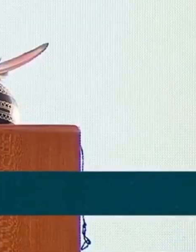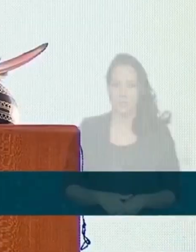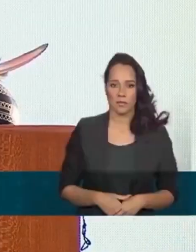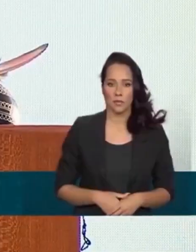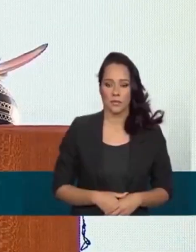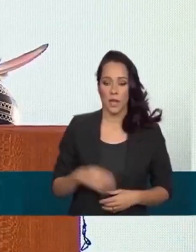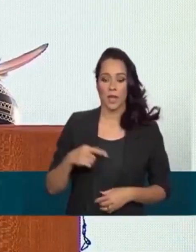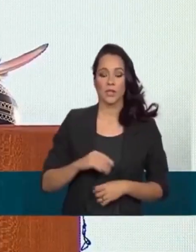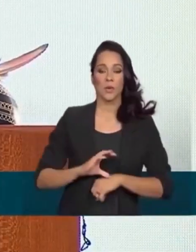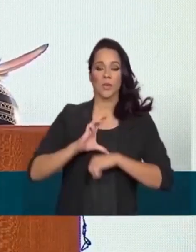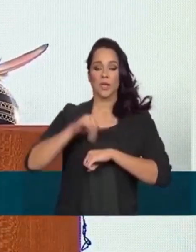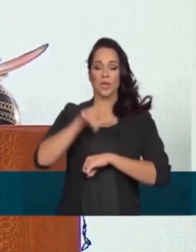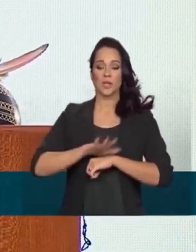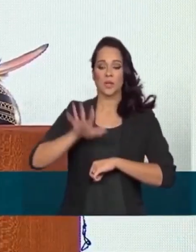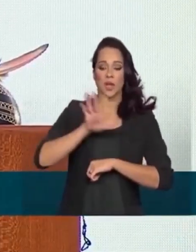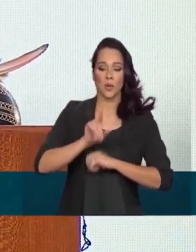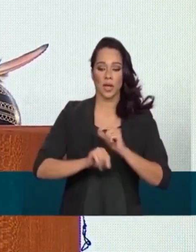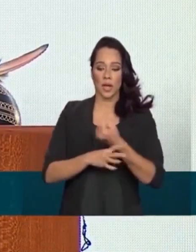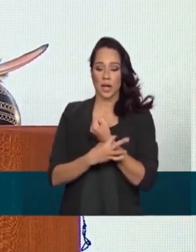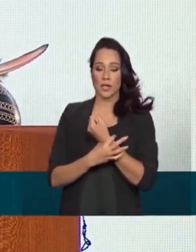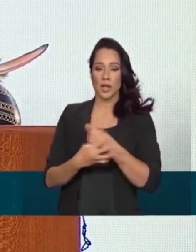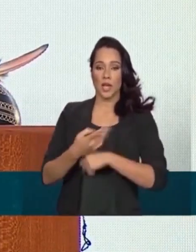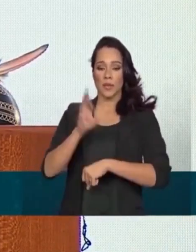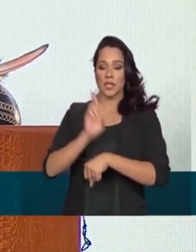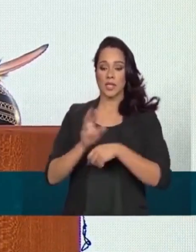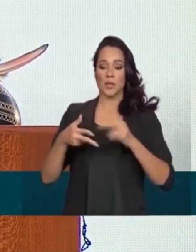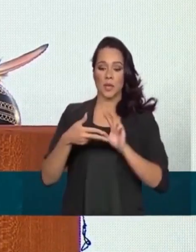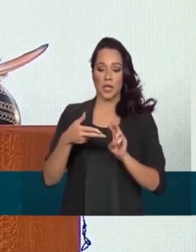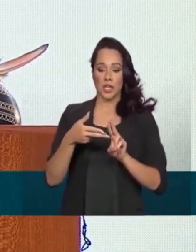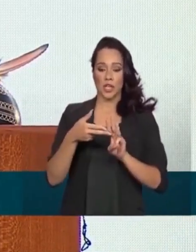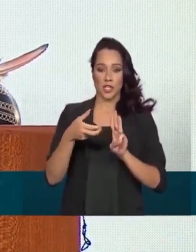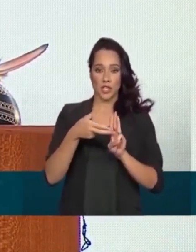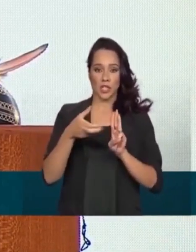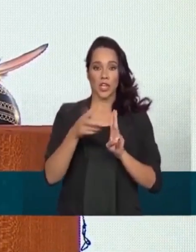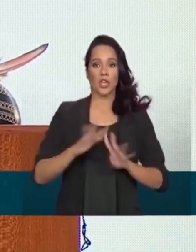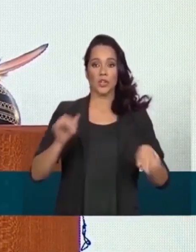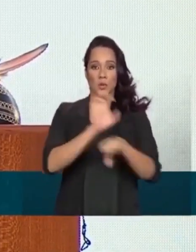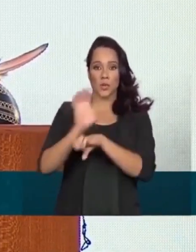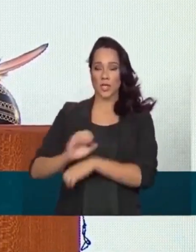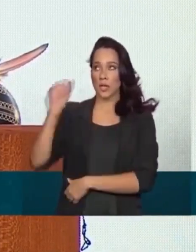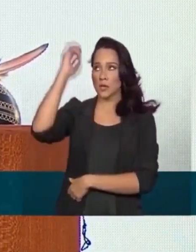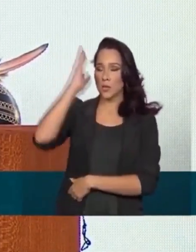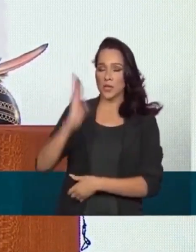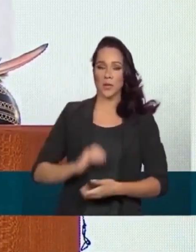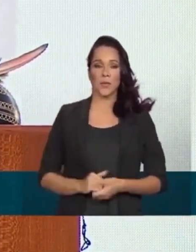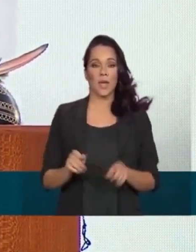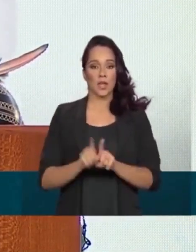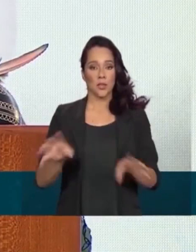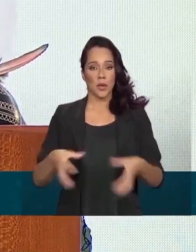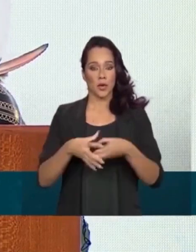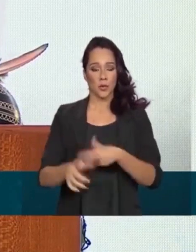foi eleita a primeira deputada Federal indígena por São Paulo na última eleição com mais de